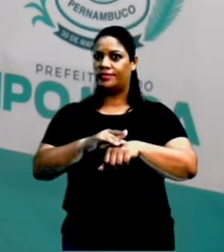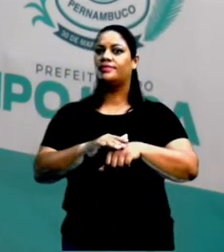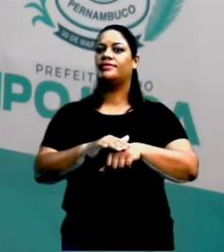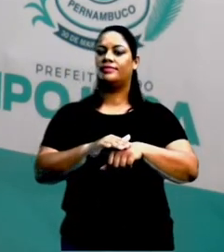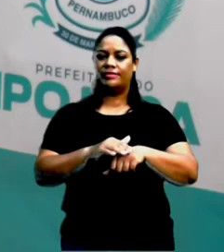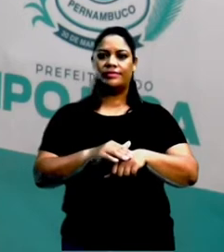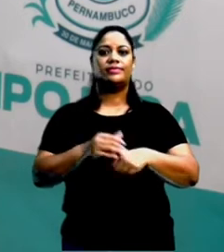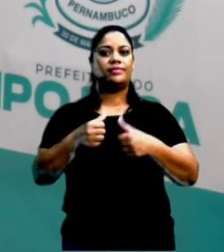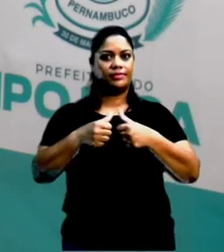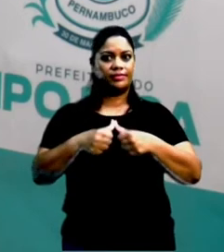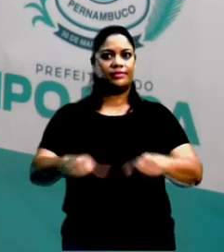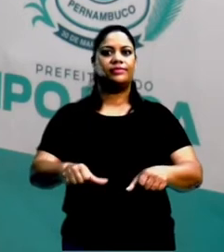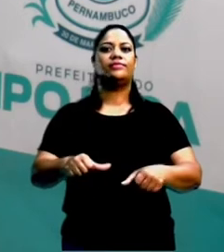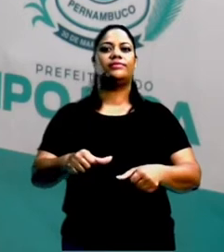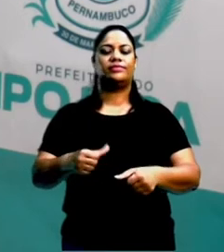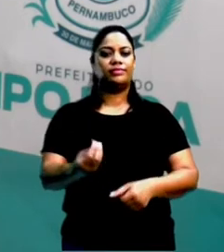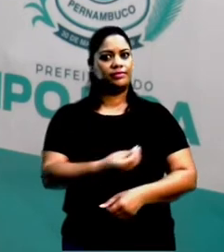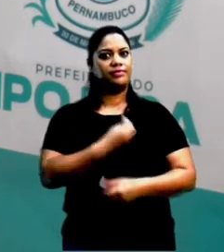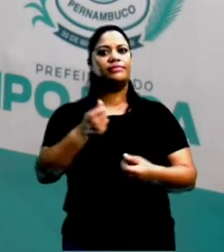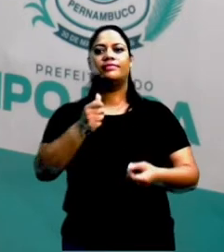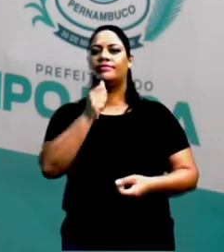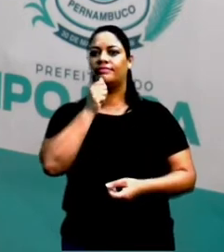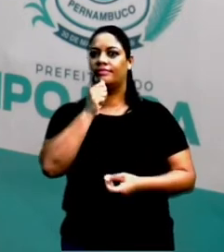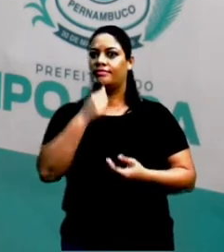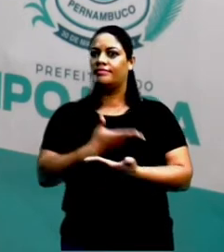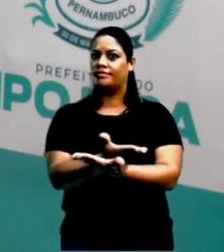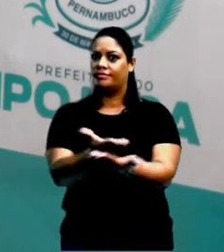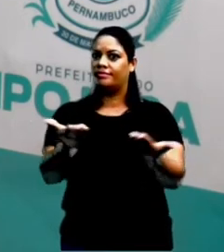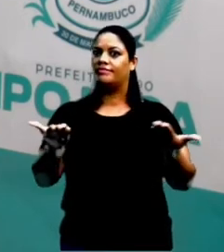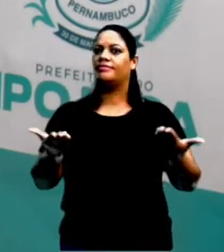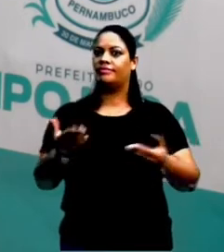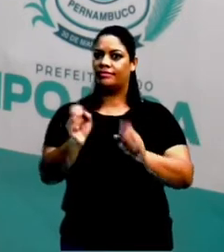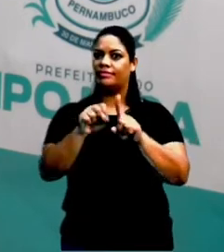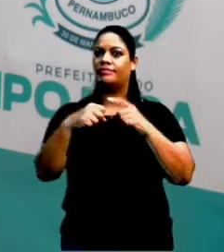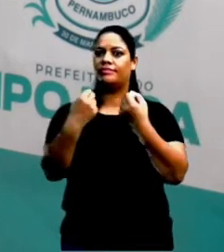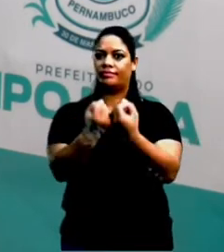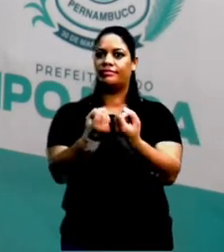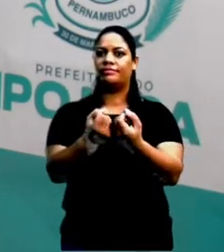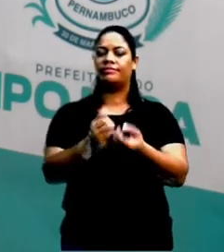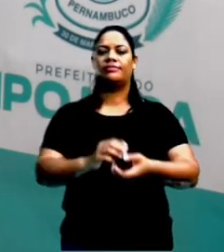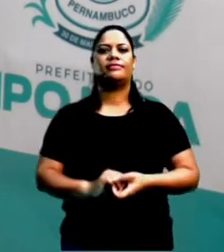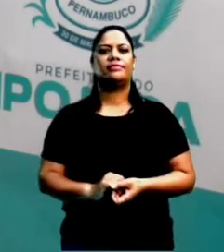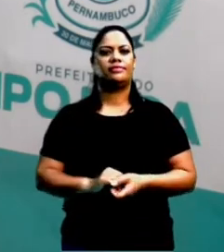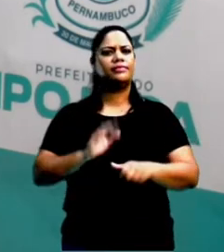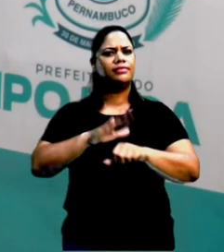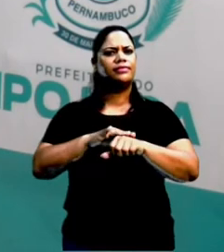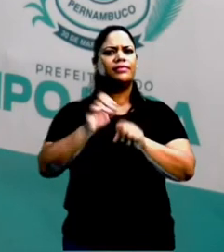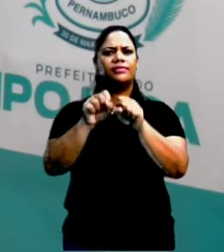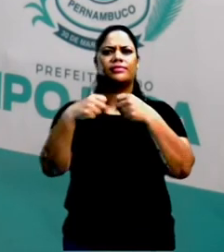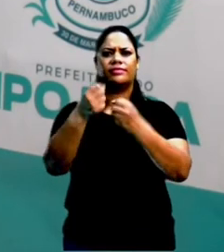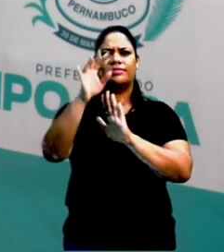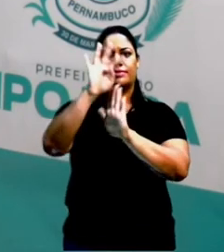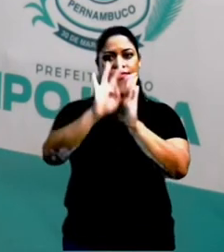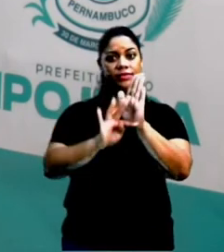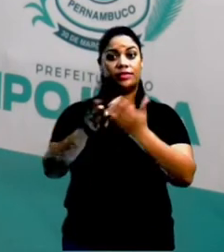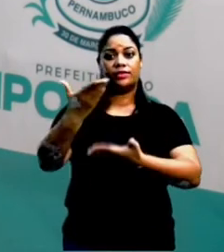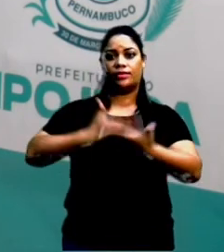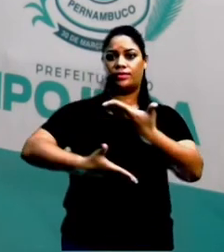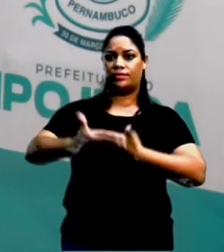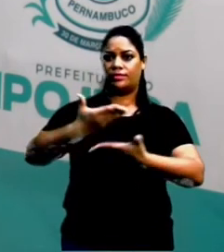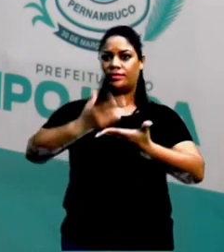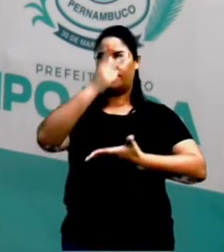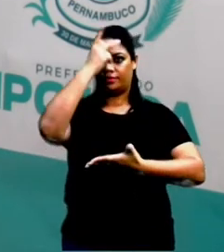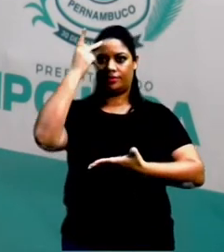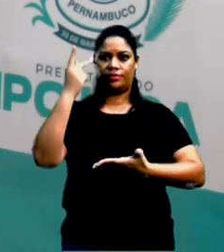tão presente ainda que é o Covid-19. Então, a função social desse texto aqui é com cuidado com